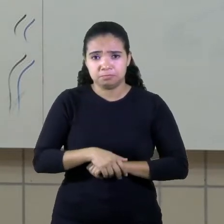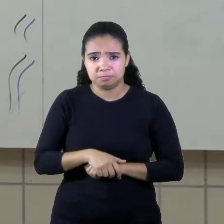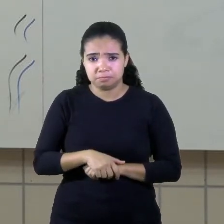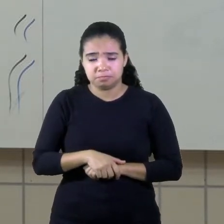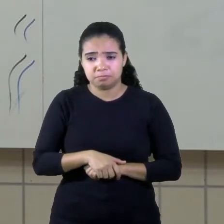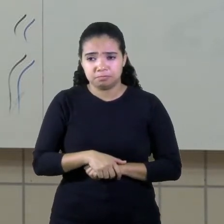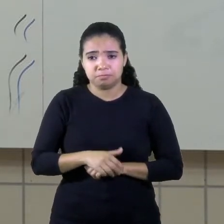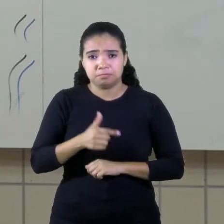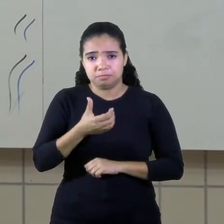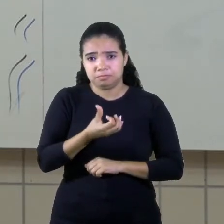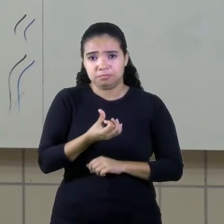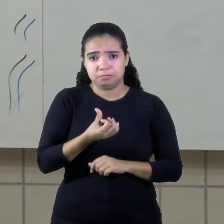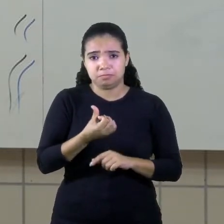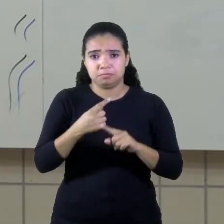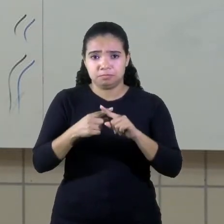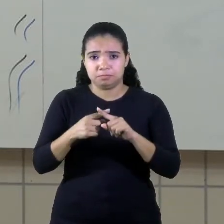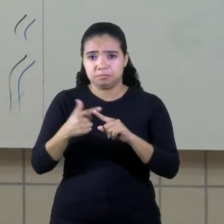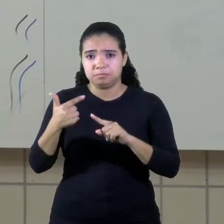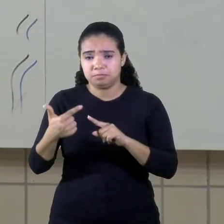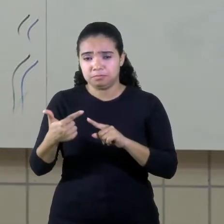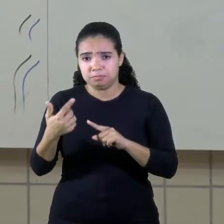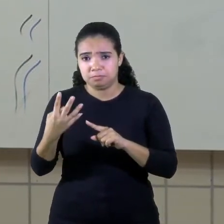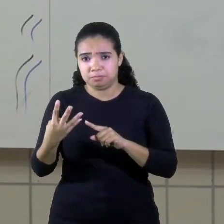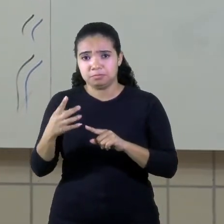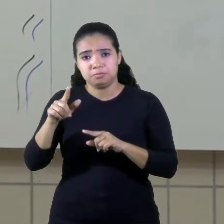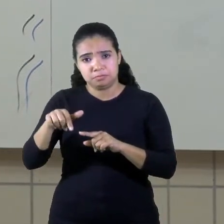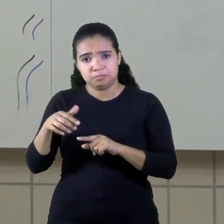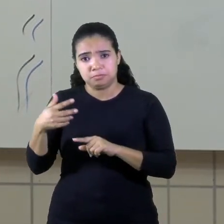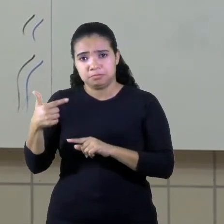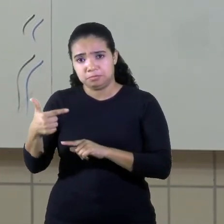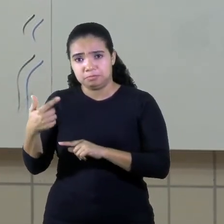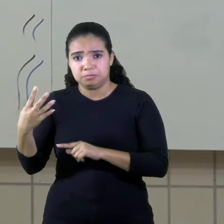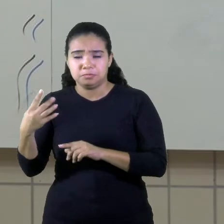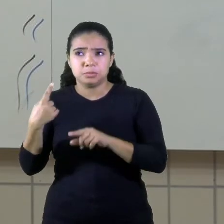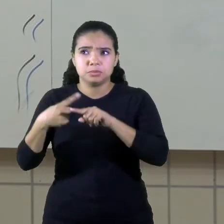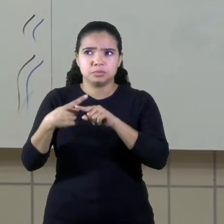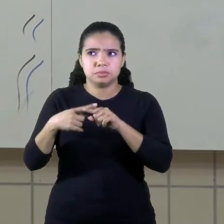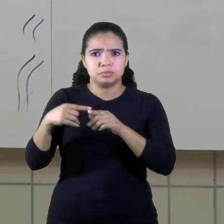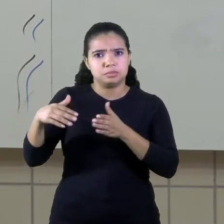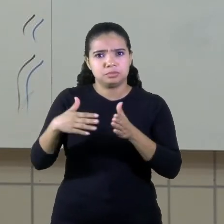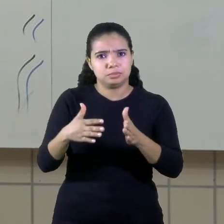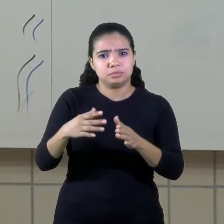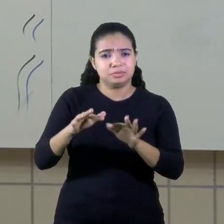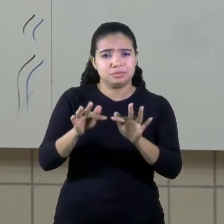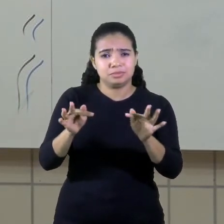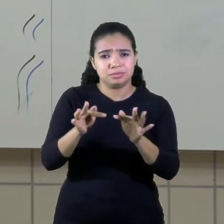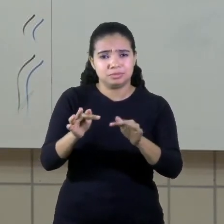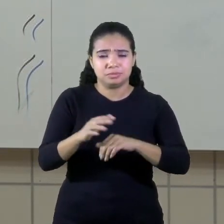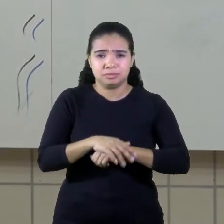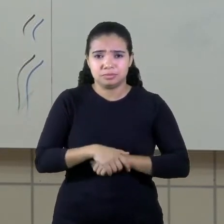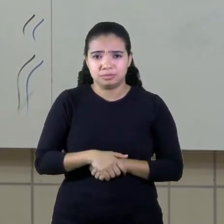que 6 vezes 4 é 24? Posso. Por que eu tomo esse caminho? Simples.